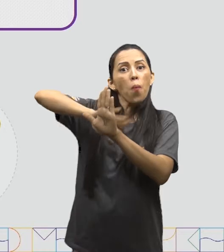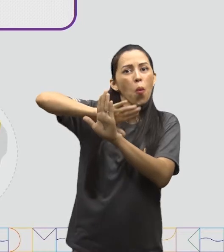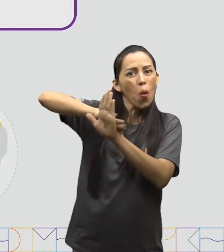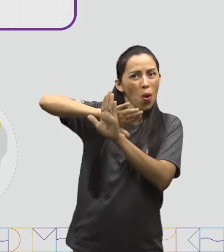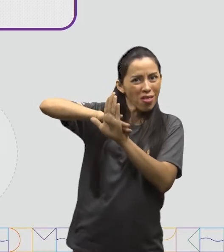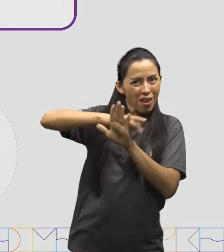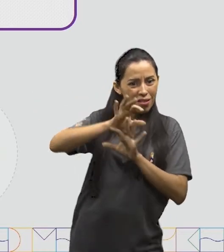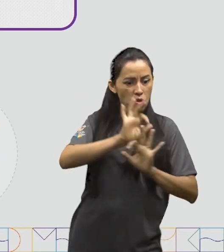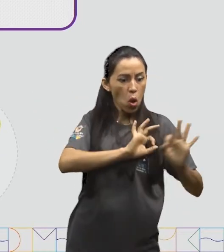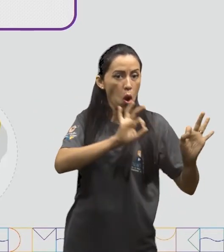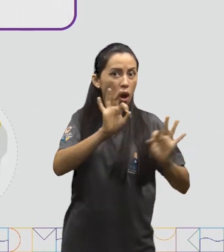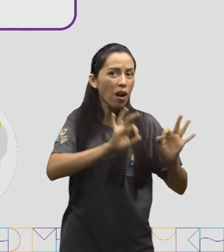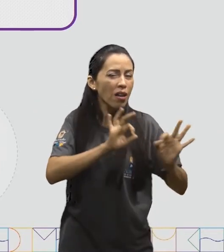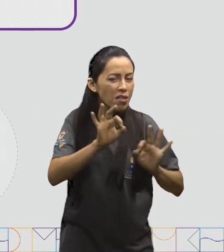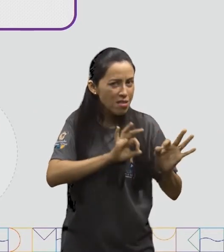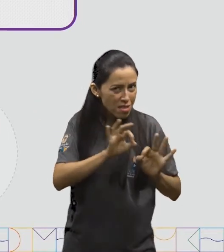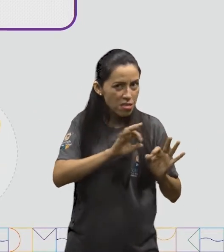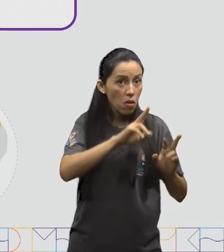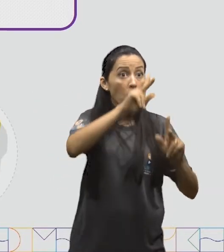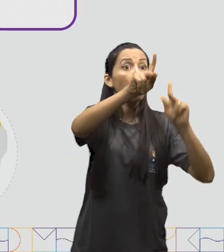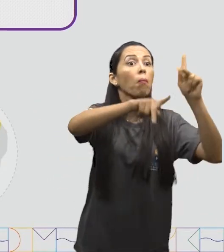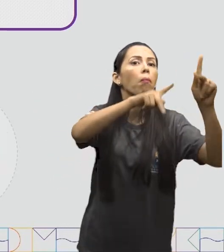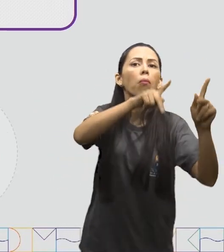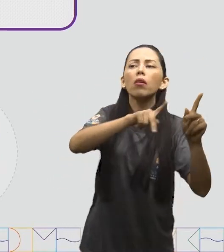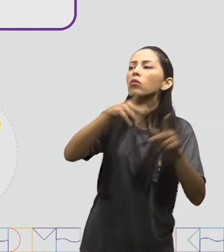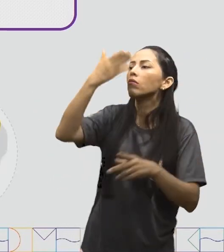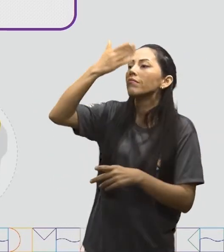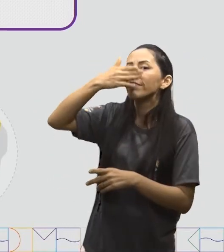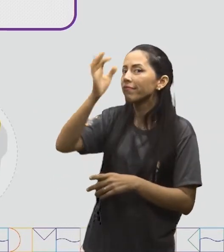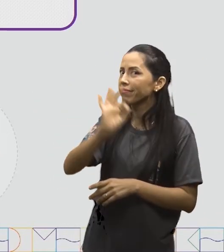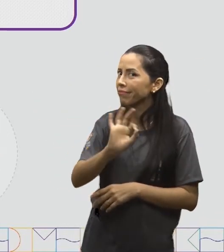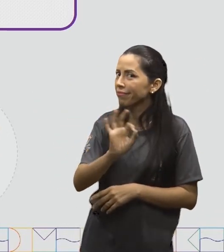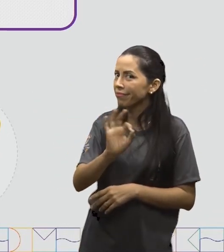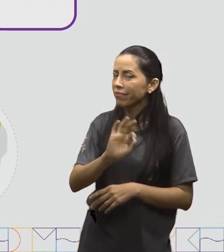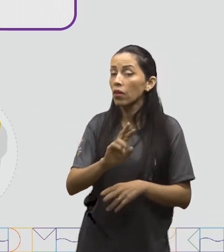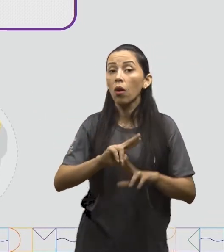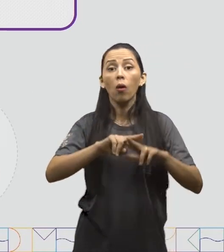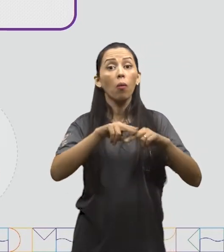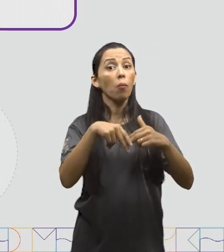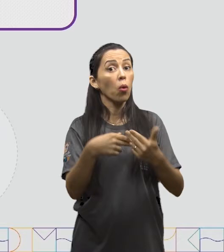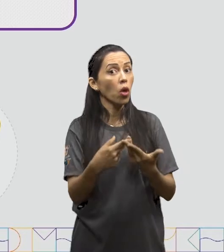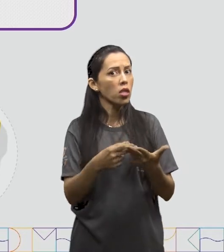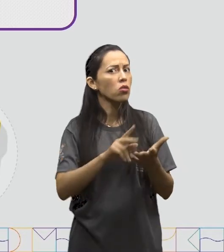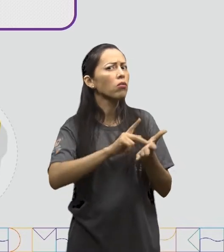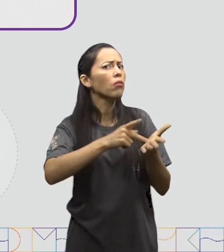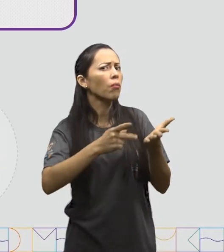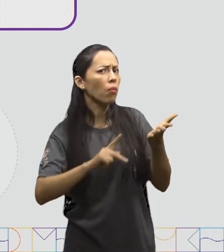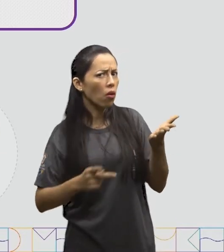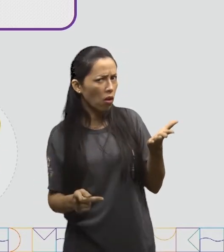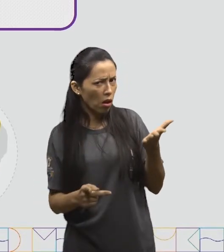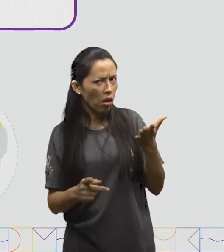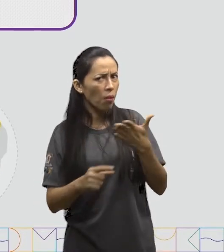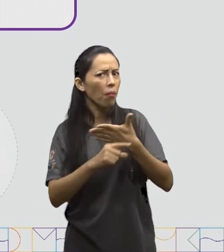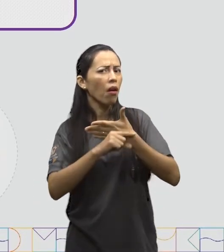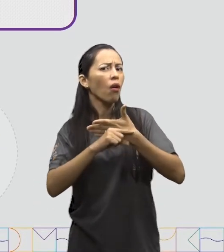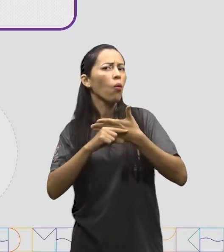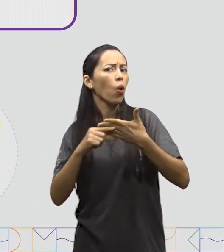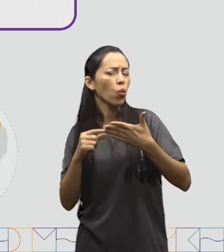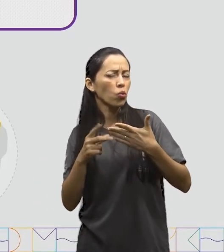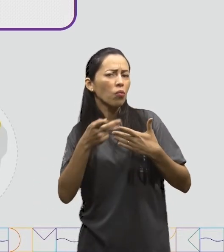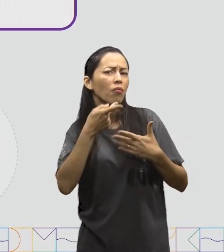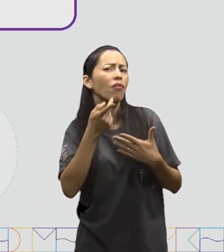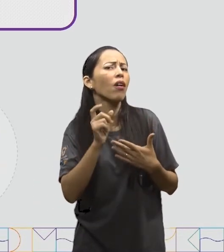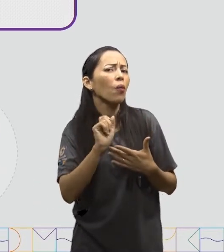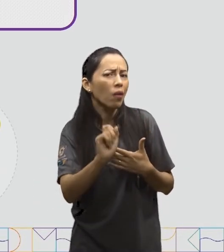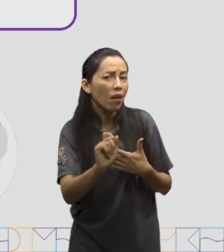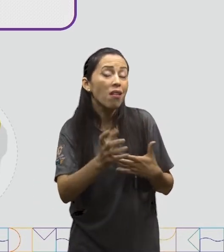da cena, no palco, fora da visão dos espectadores. Por isso, em seu poema, Pedro Bandeira diz